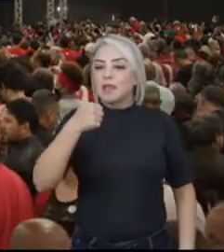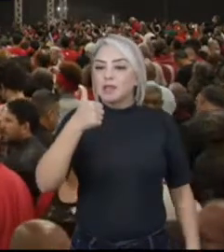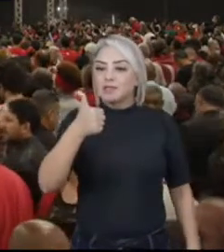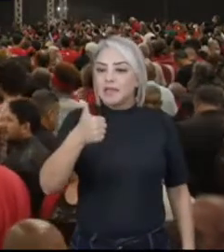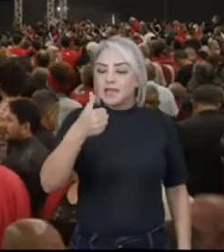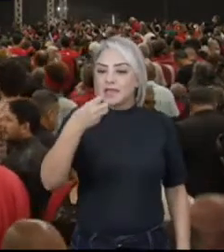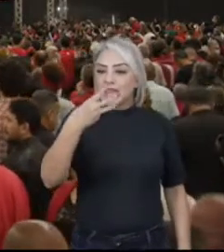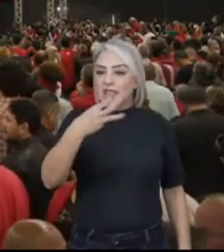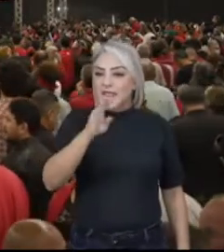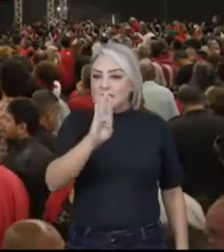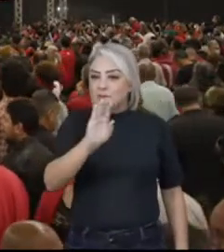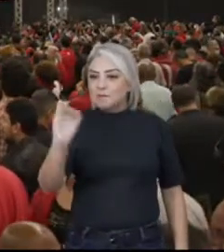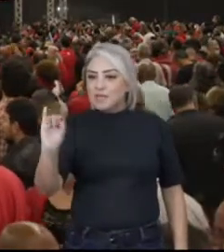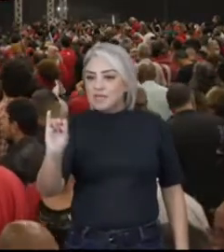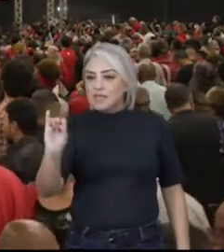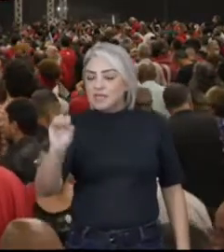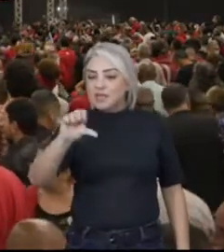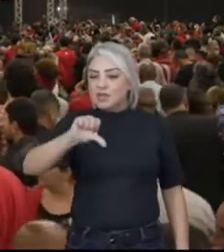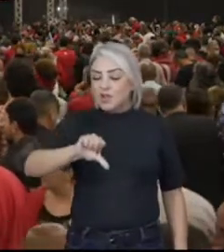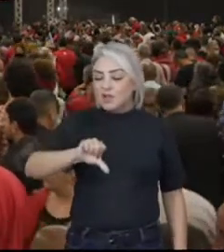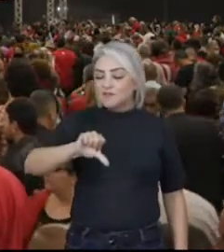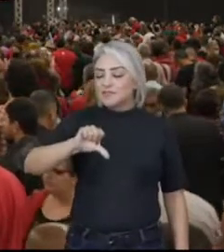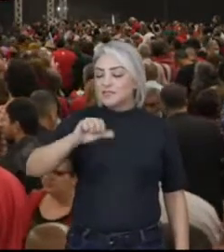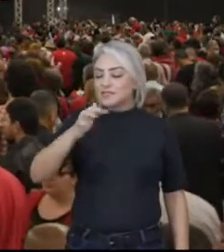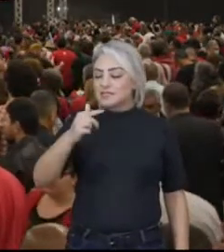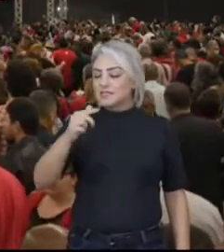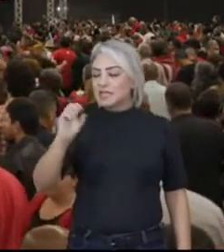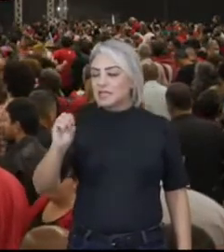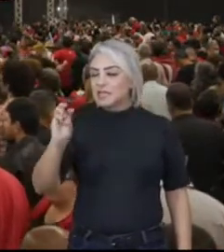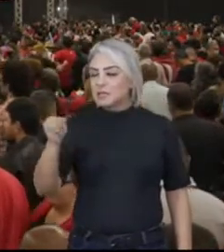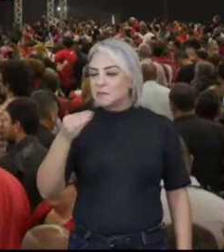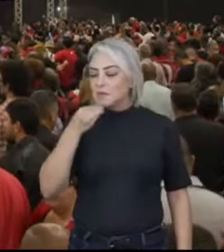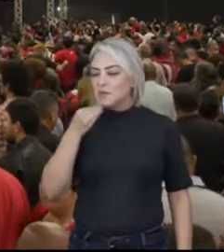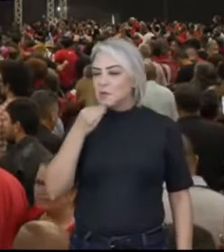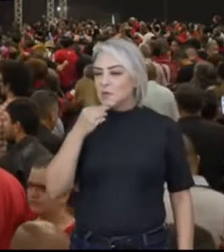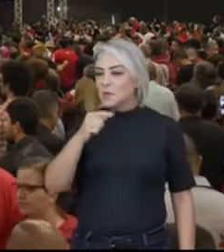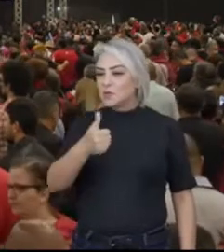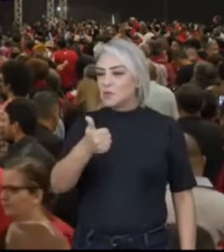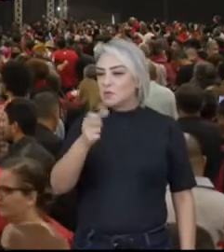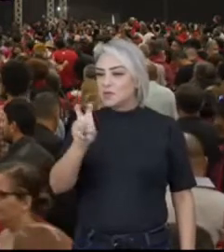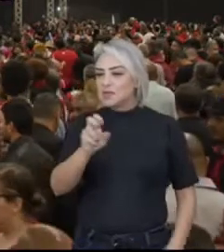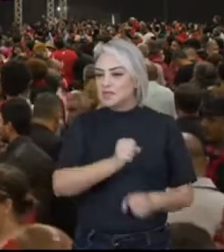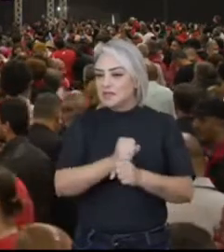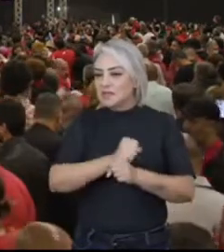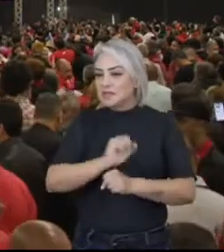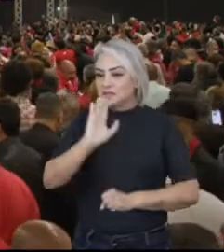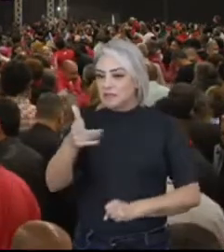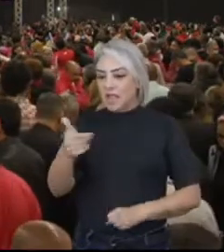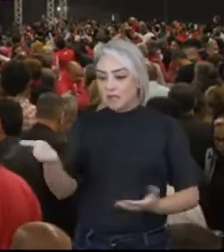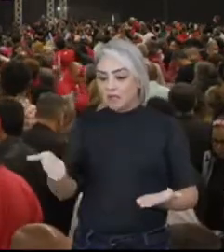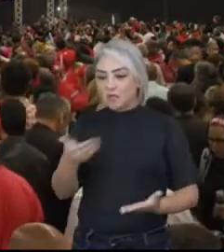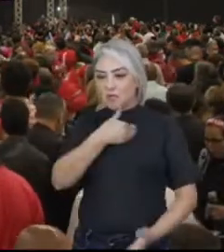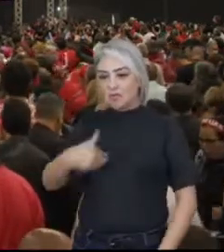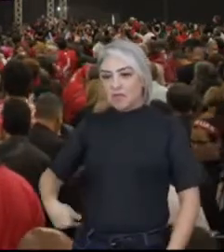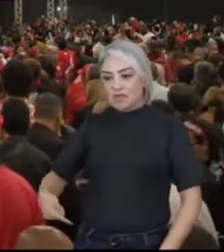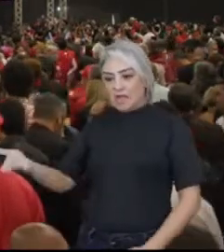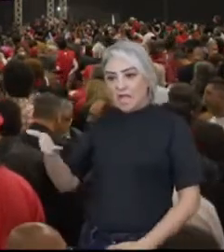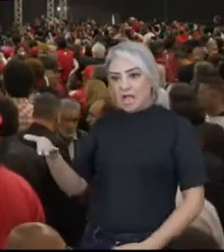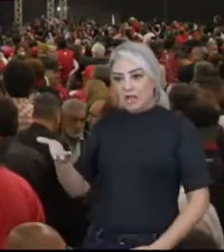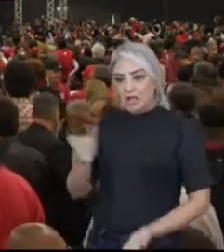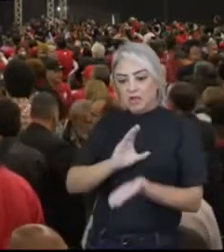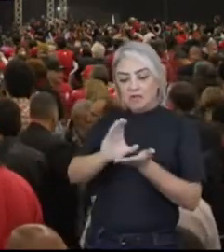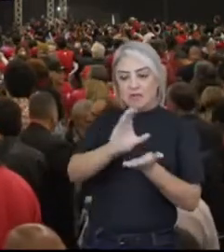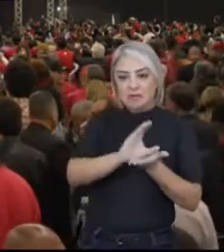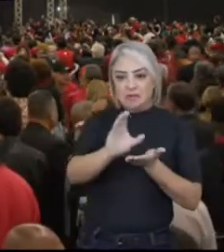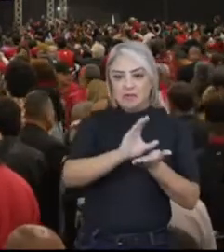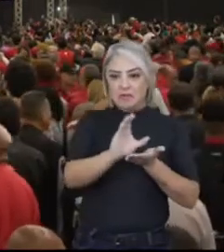bilhões 970 milhões em 2015. Já com o atual governo, esses investimentos recuaram outra